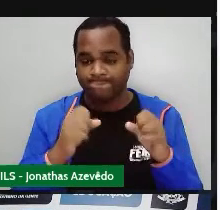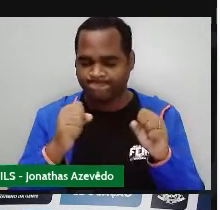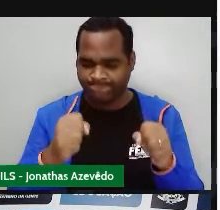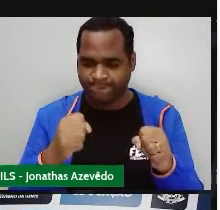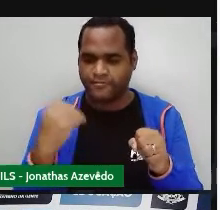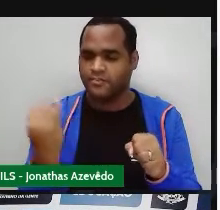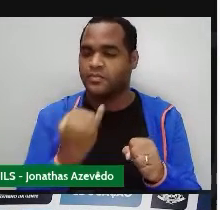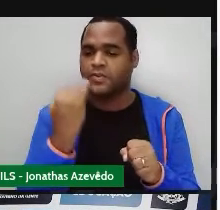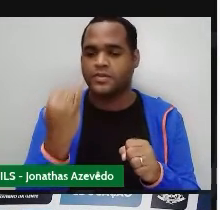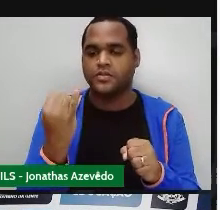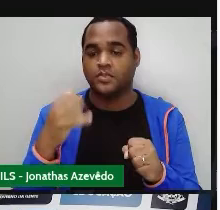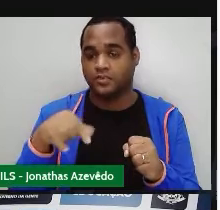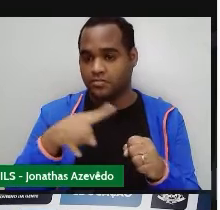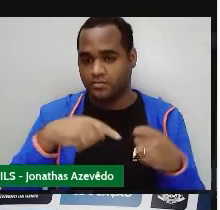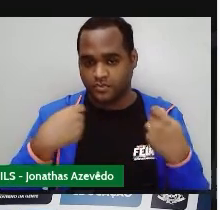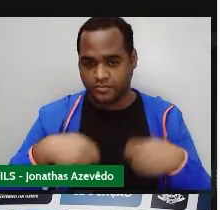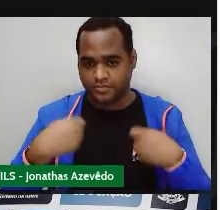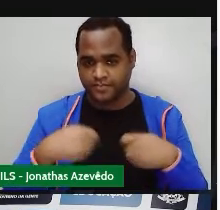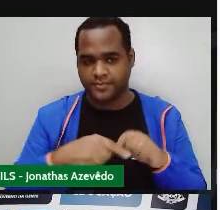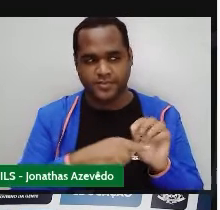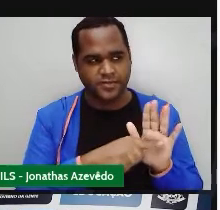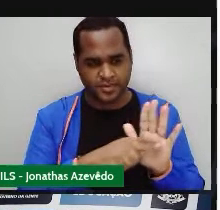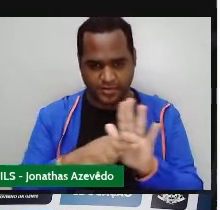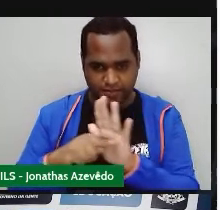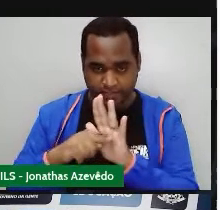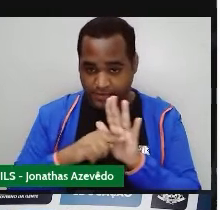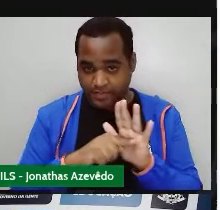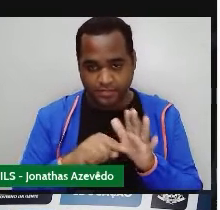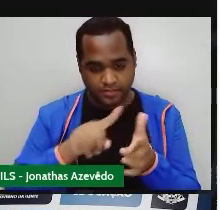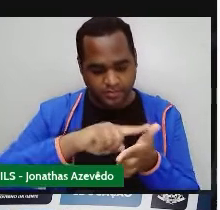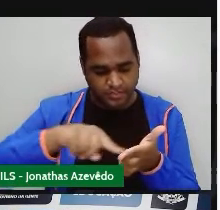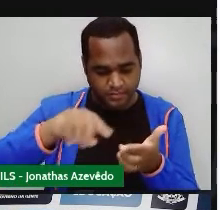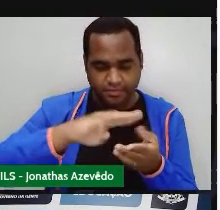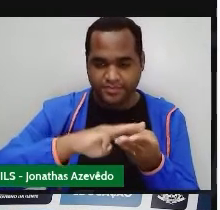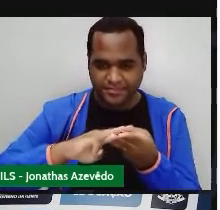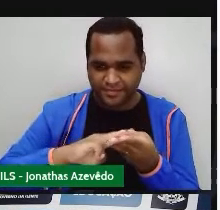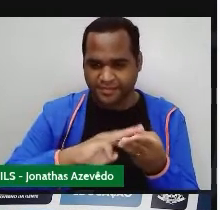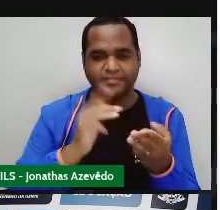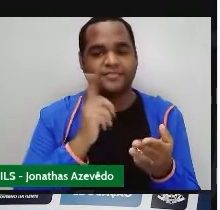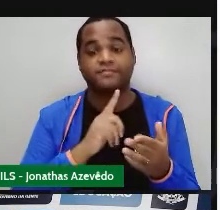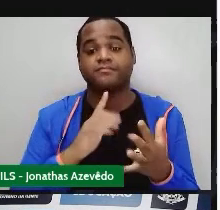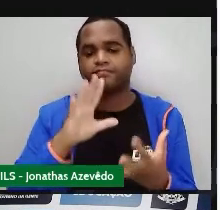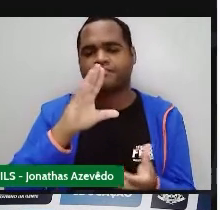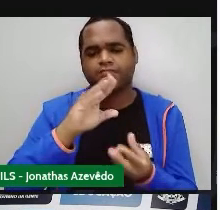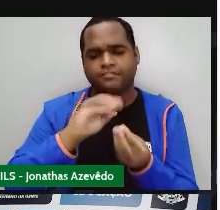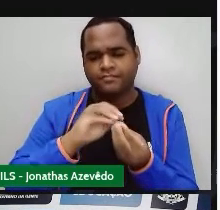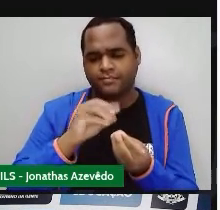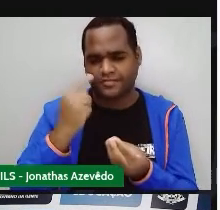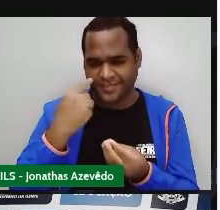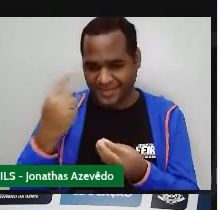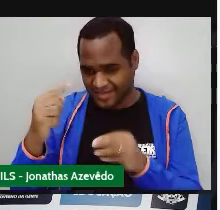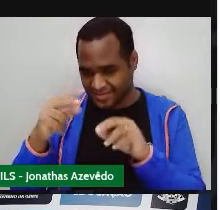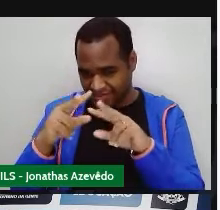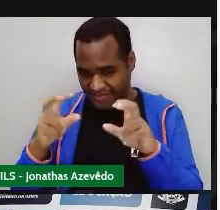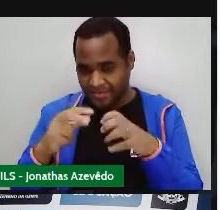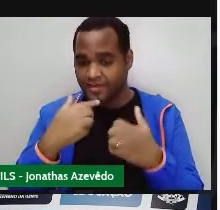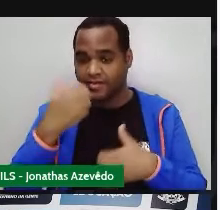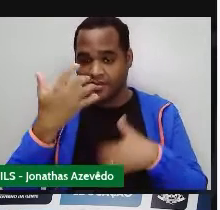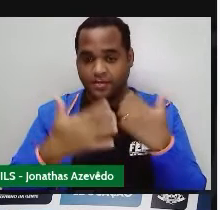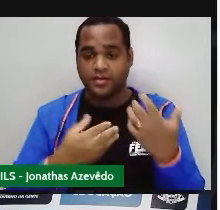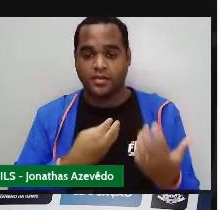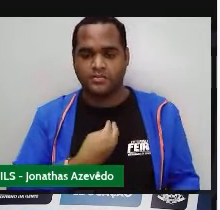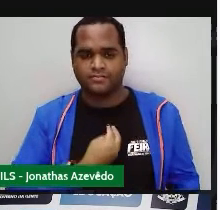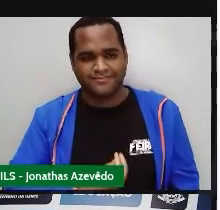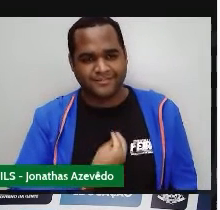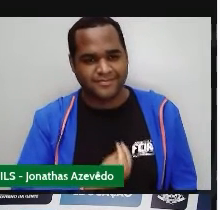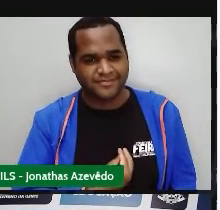importantes né que vão te ajudar a resolver um problema de matemática mas olha só a reflexão que a gente trouxe no início da aula e